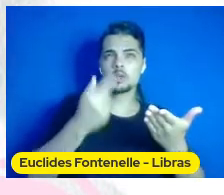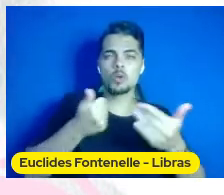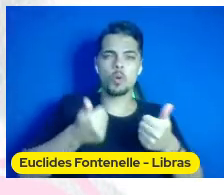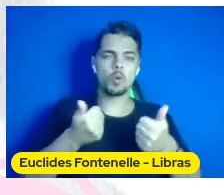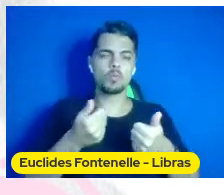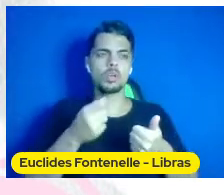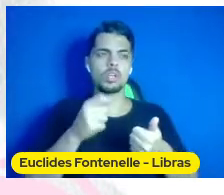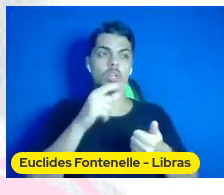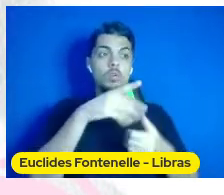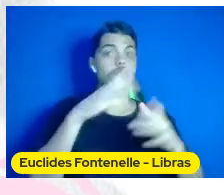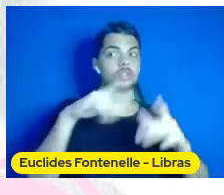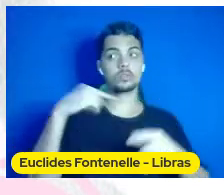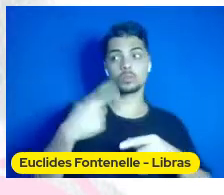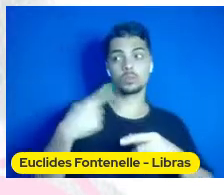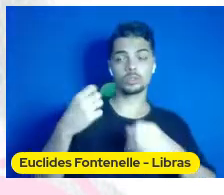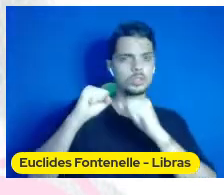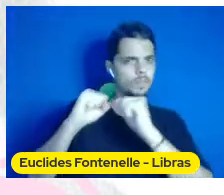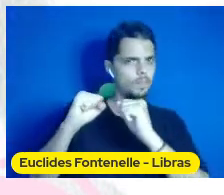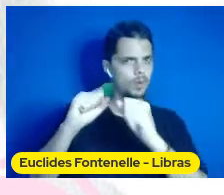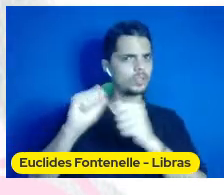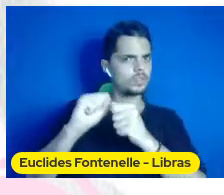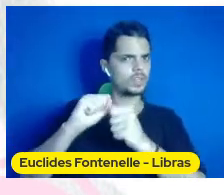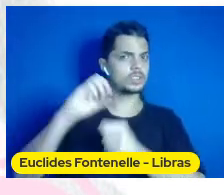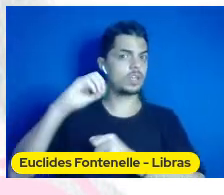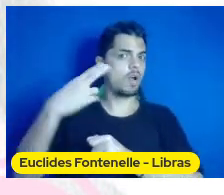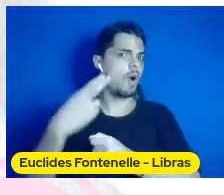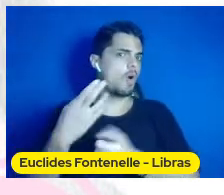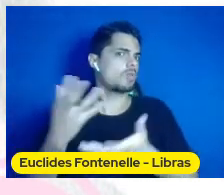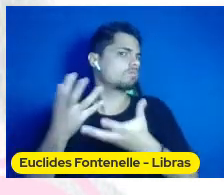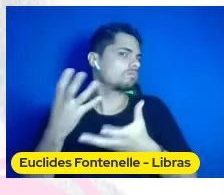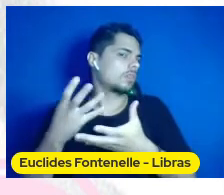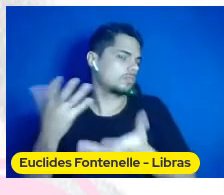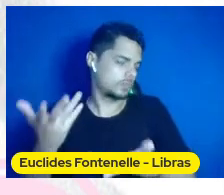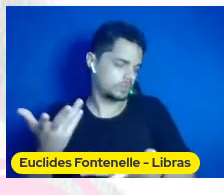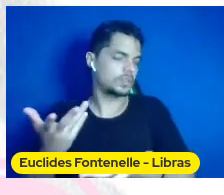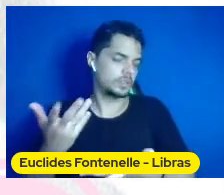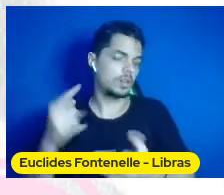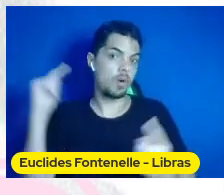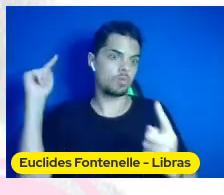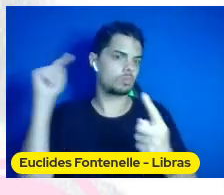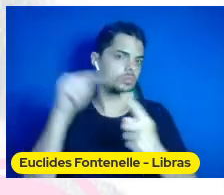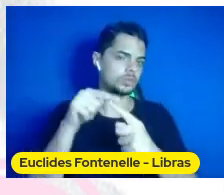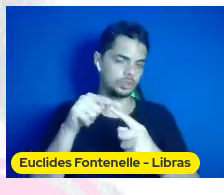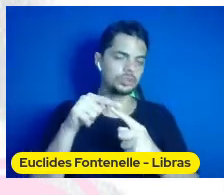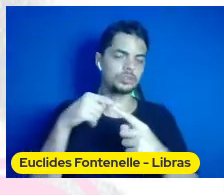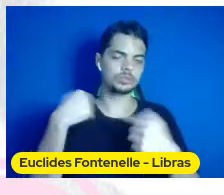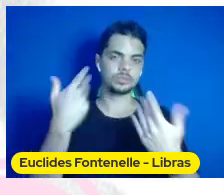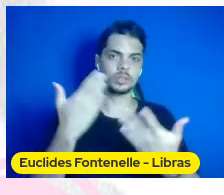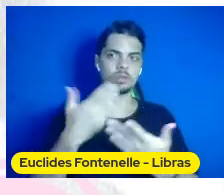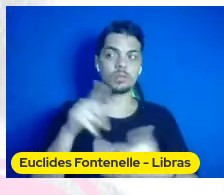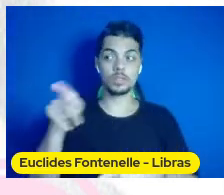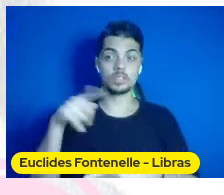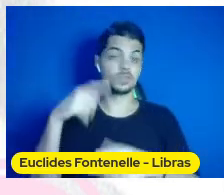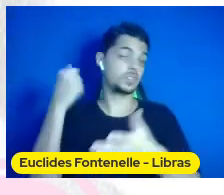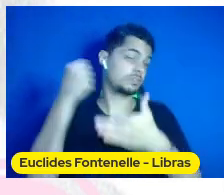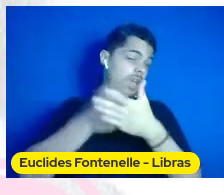né? A gente foi um duelo em toda a produção, é isso.